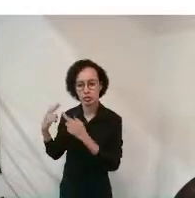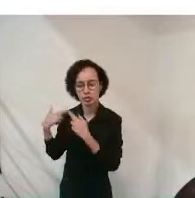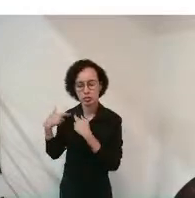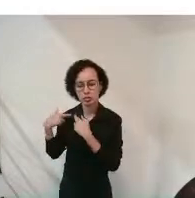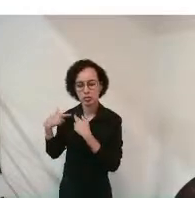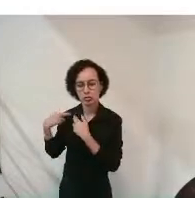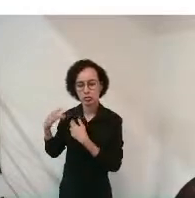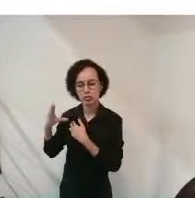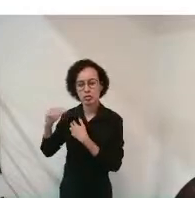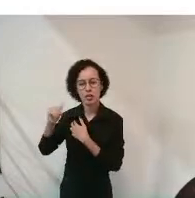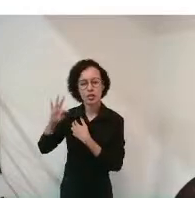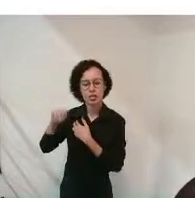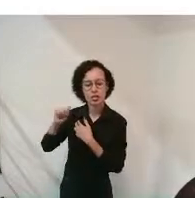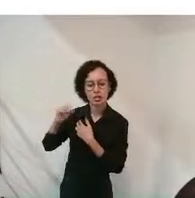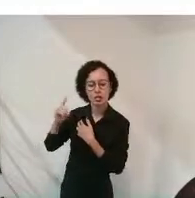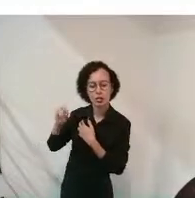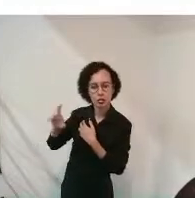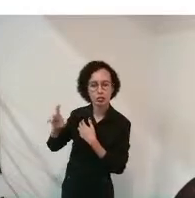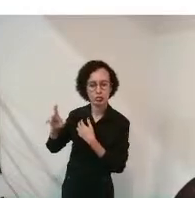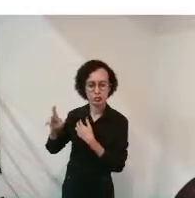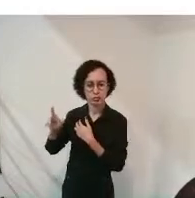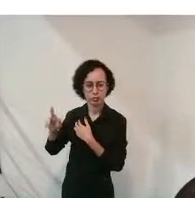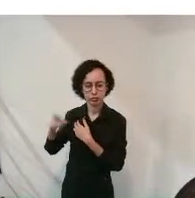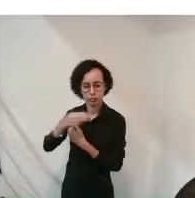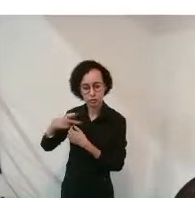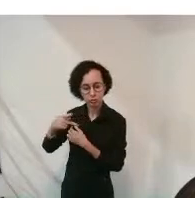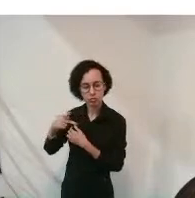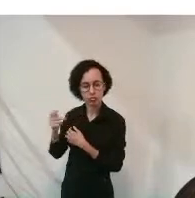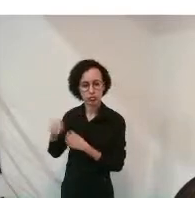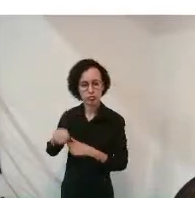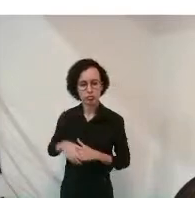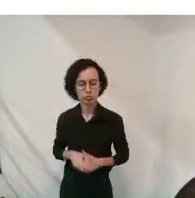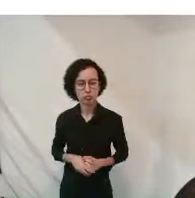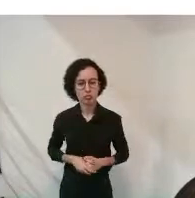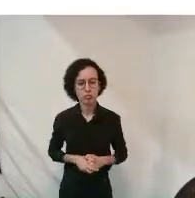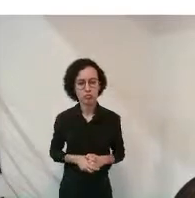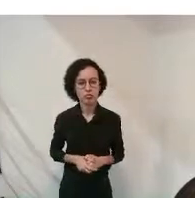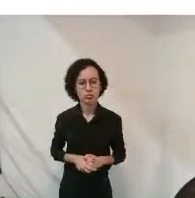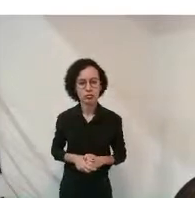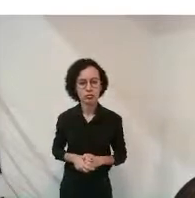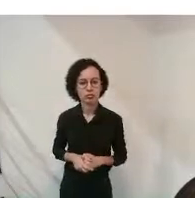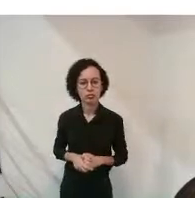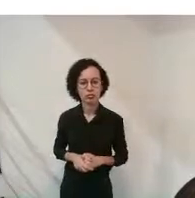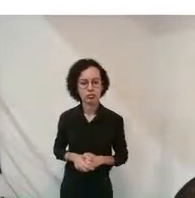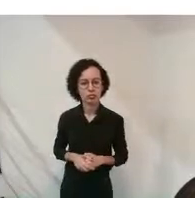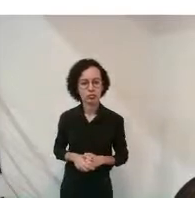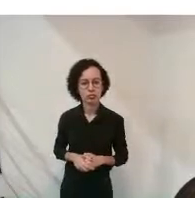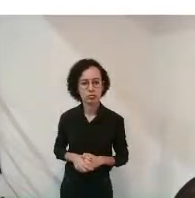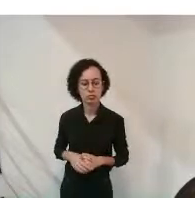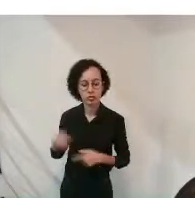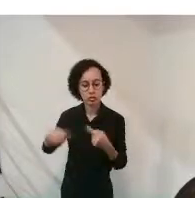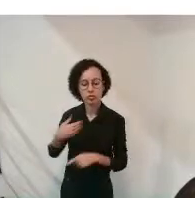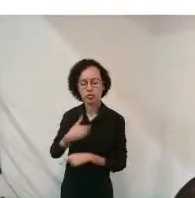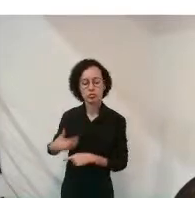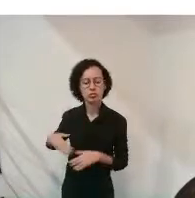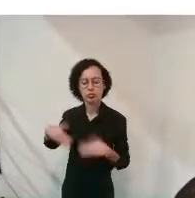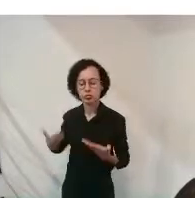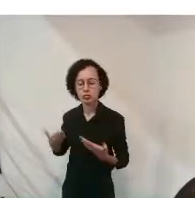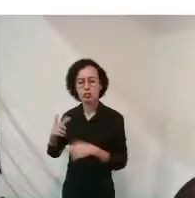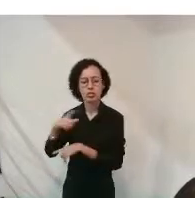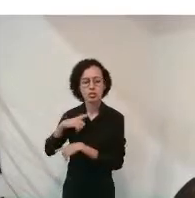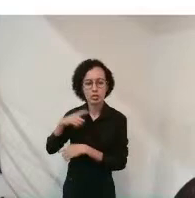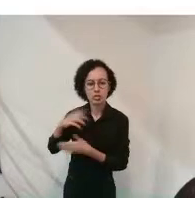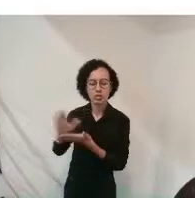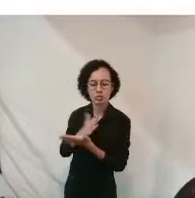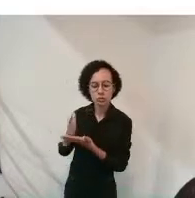Falta articulação, e o MP pode ser essa ponte. Né? Então, nós vamos ver que política tem. Existe algum,